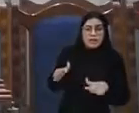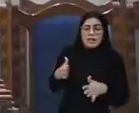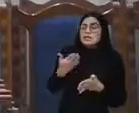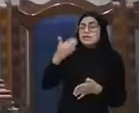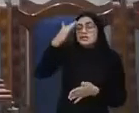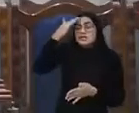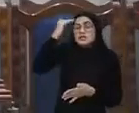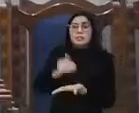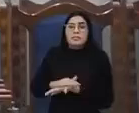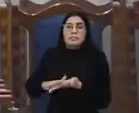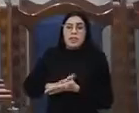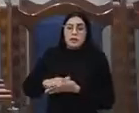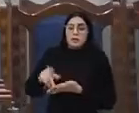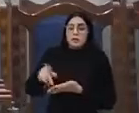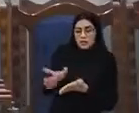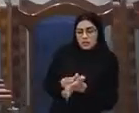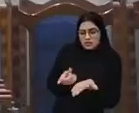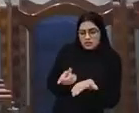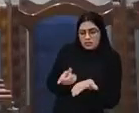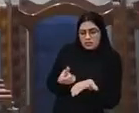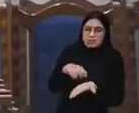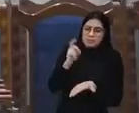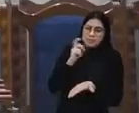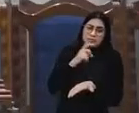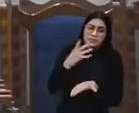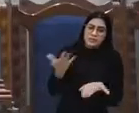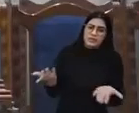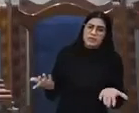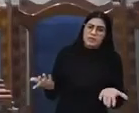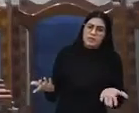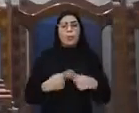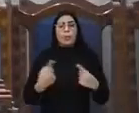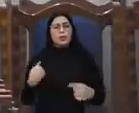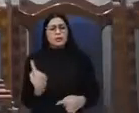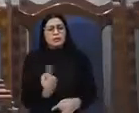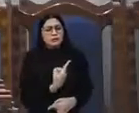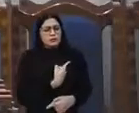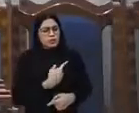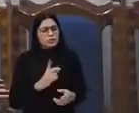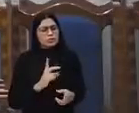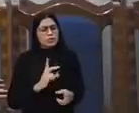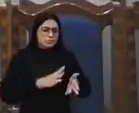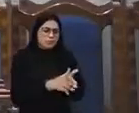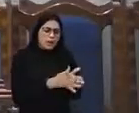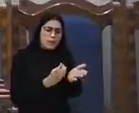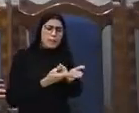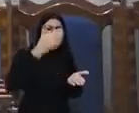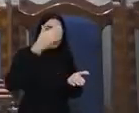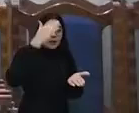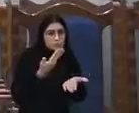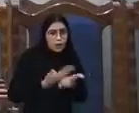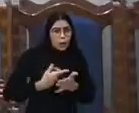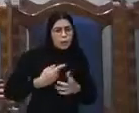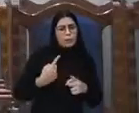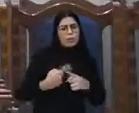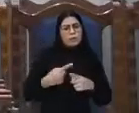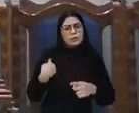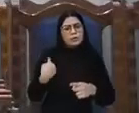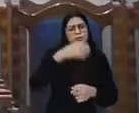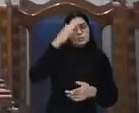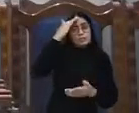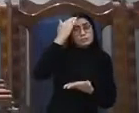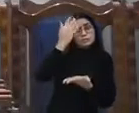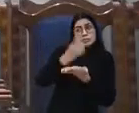palavra de Deus. Aleluia. Louvado seja o nome do Senhor para sempre. O universo foi criado por Deus.